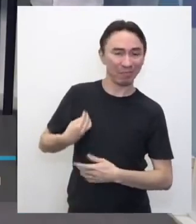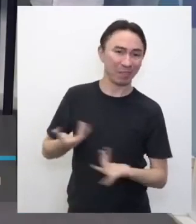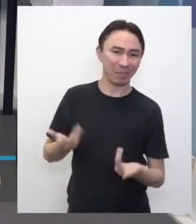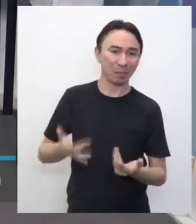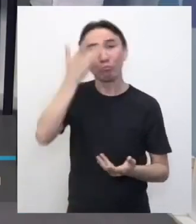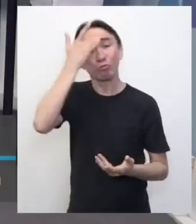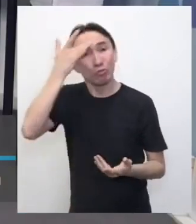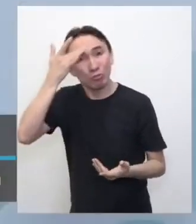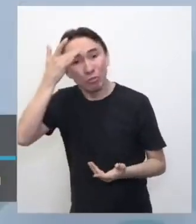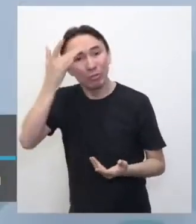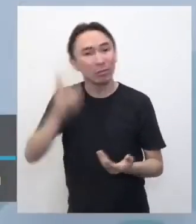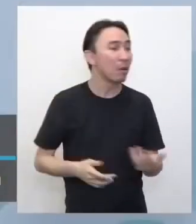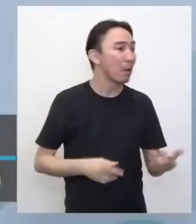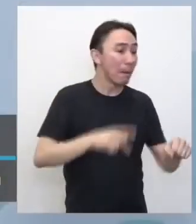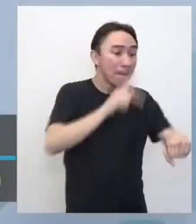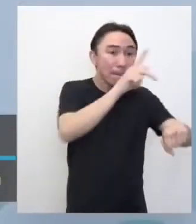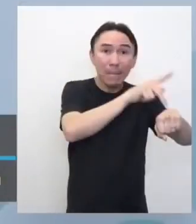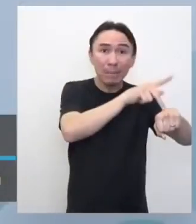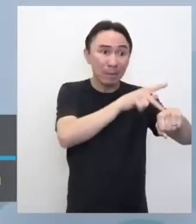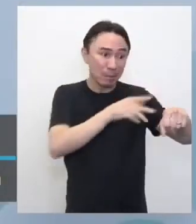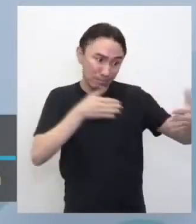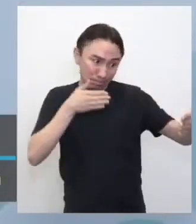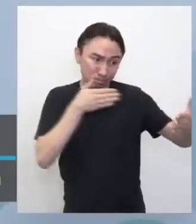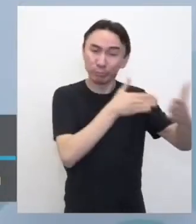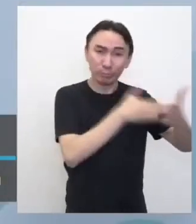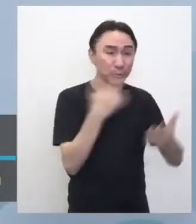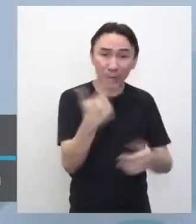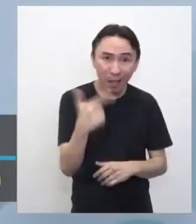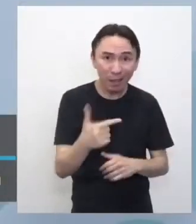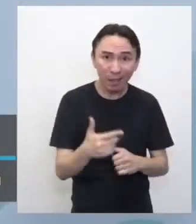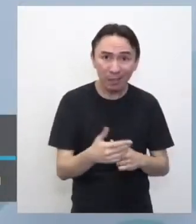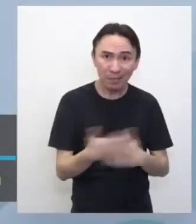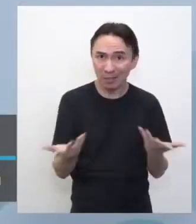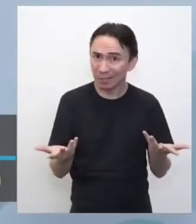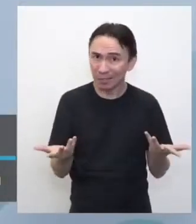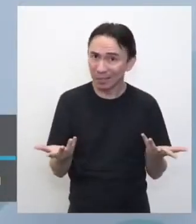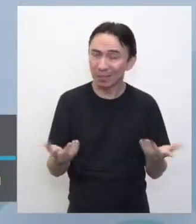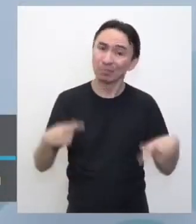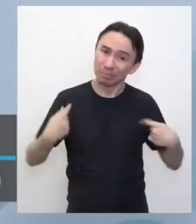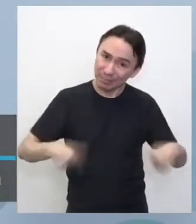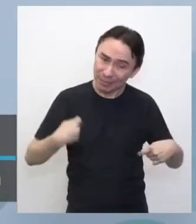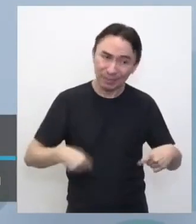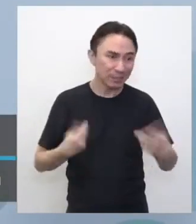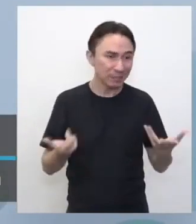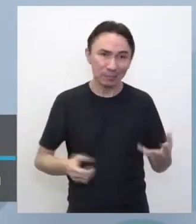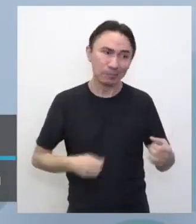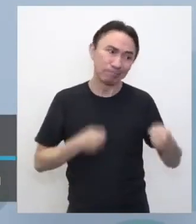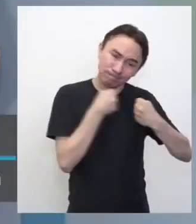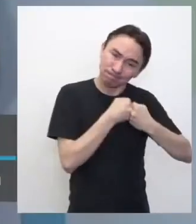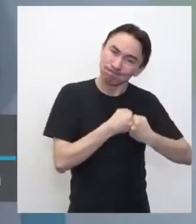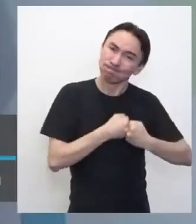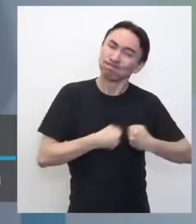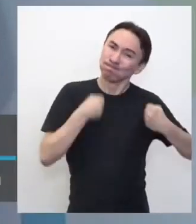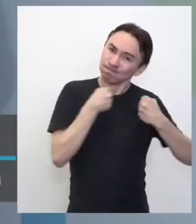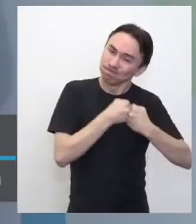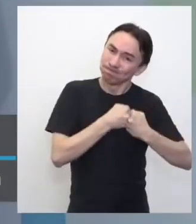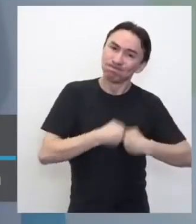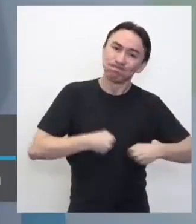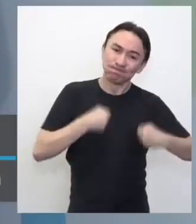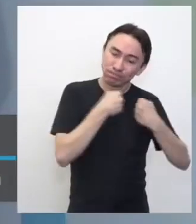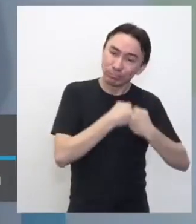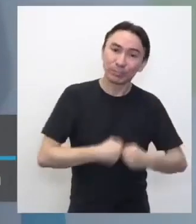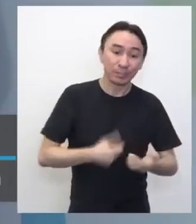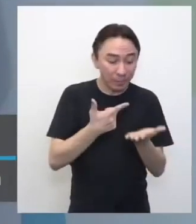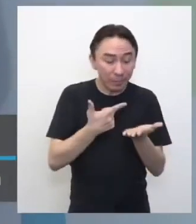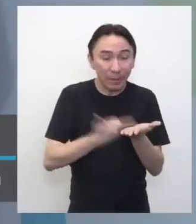morta. É verdade, a vida é lutar, né? É lutar. A sobrevivência. Exatamente. E ele Ou trata seja, isso no texto. A literatura traz isso pra